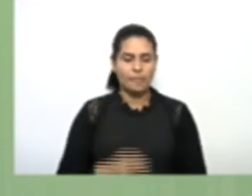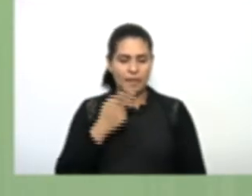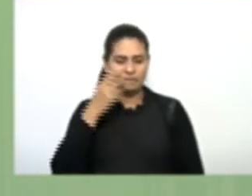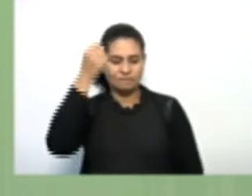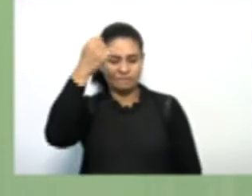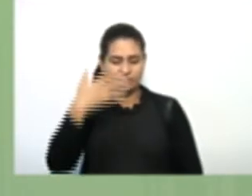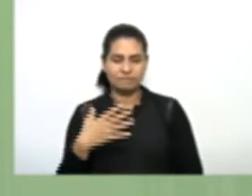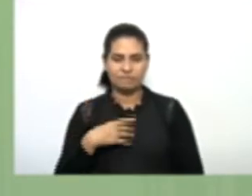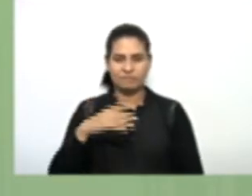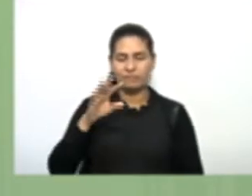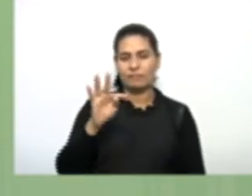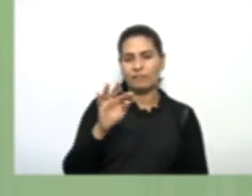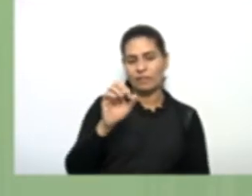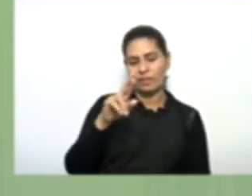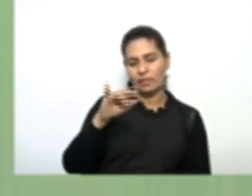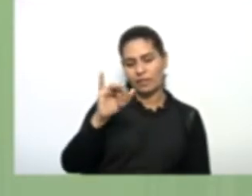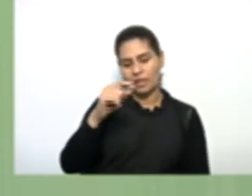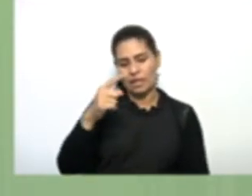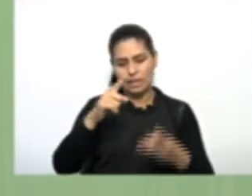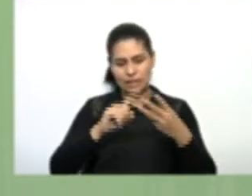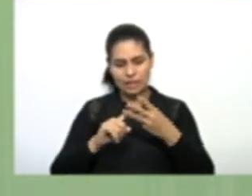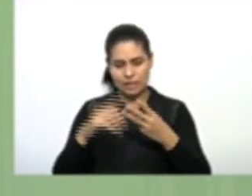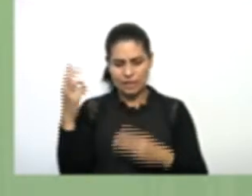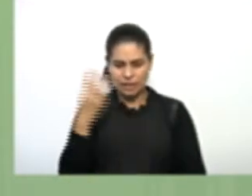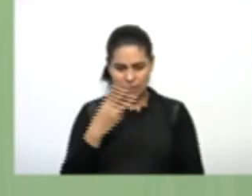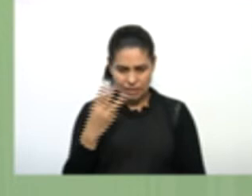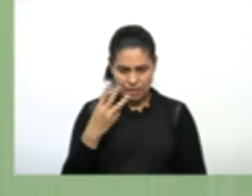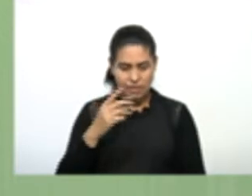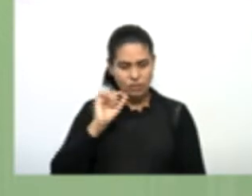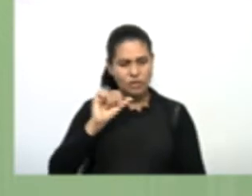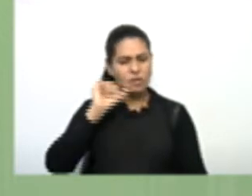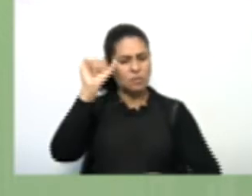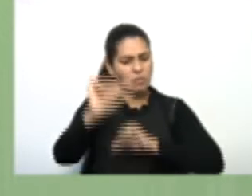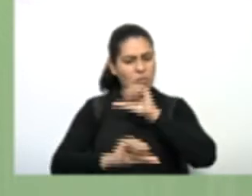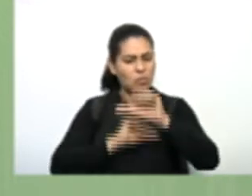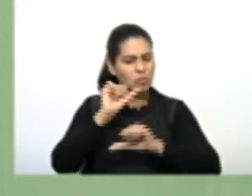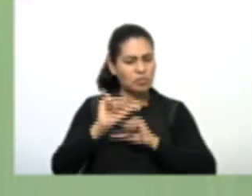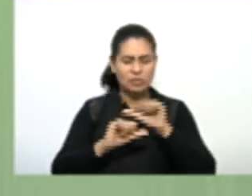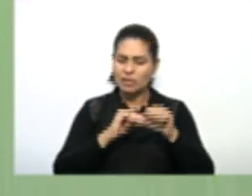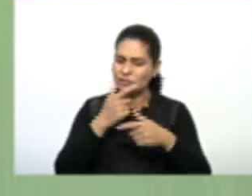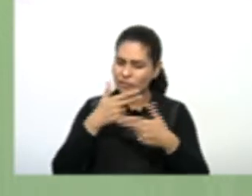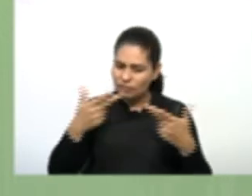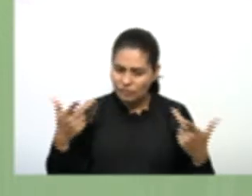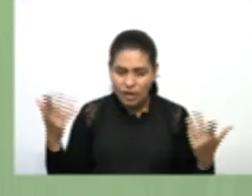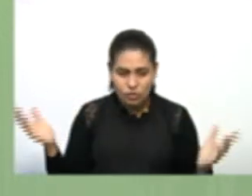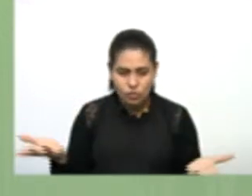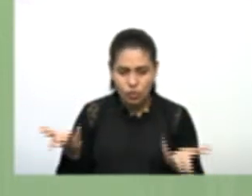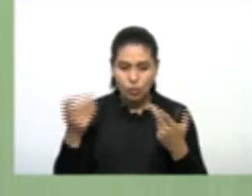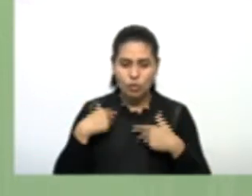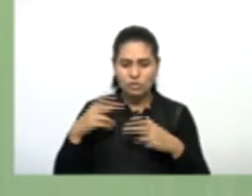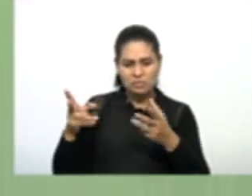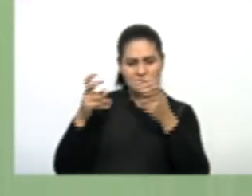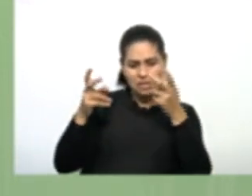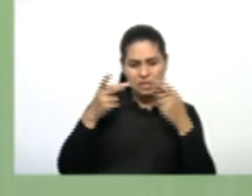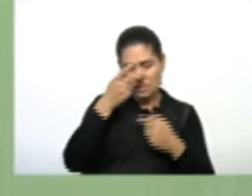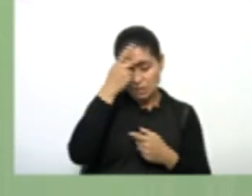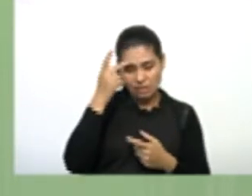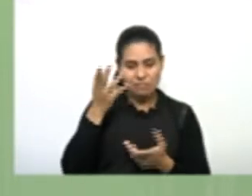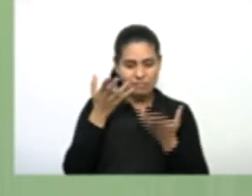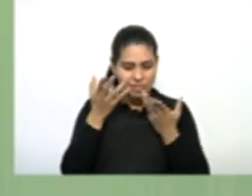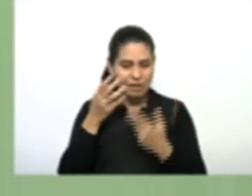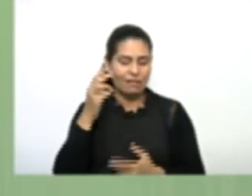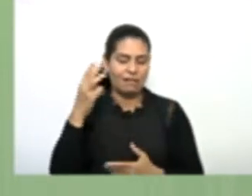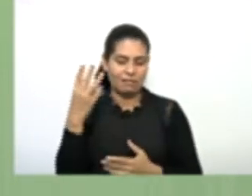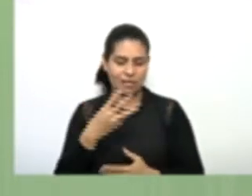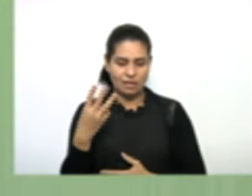fala de terceirização, a gente está falando também de uma mudança que recentemente vem crescendo muito o interesse pela terceirização